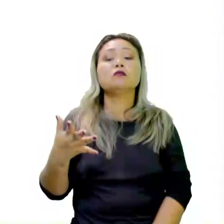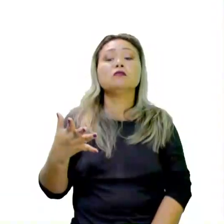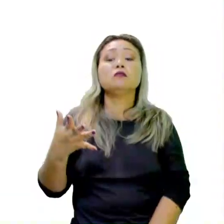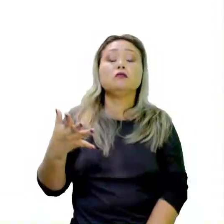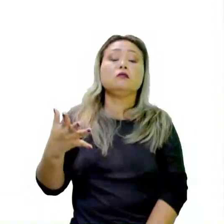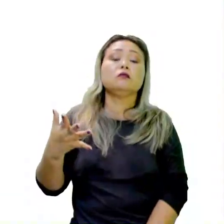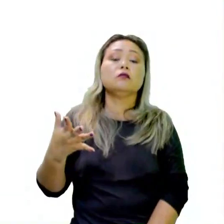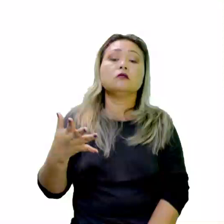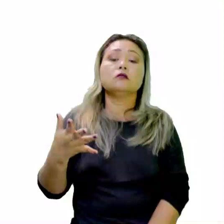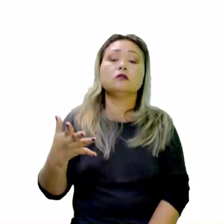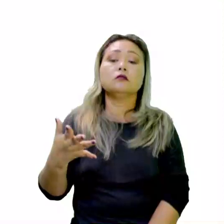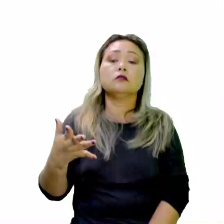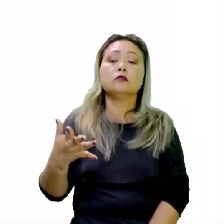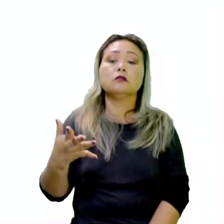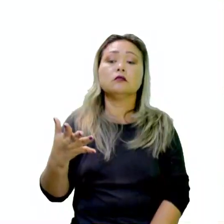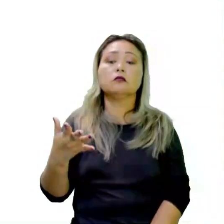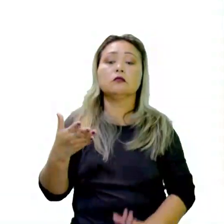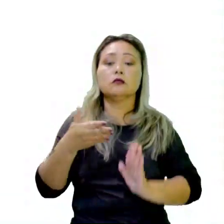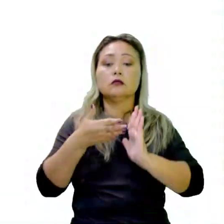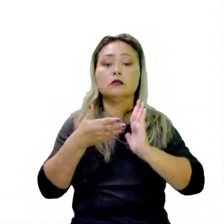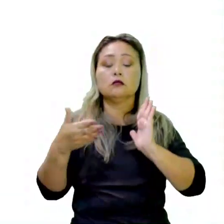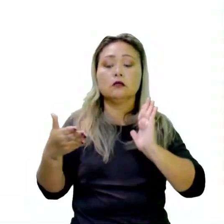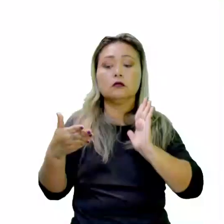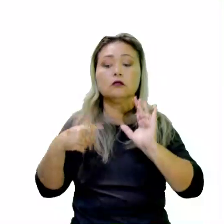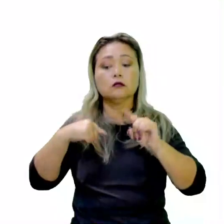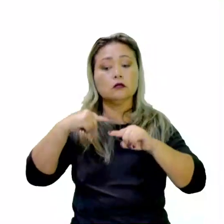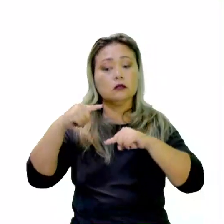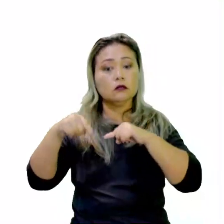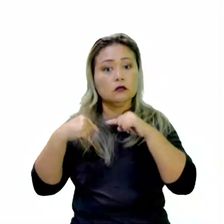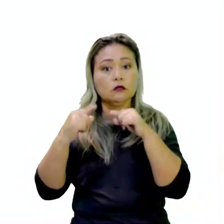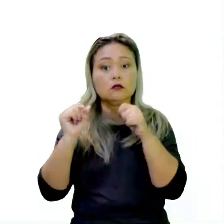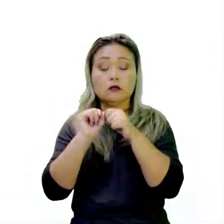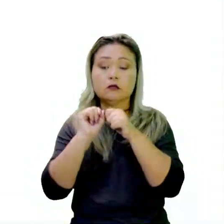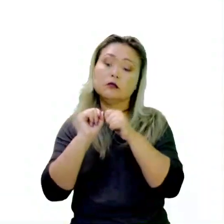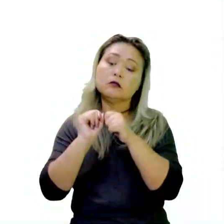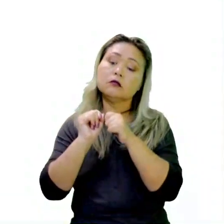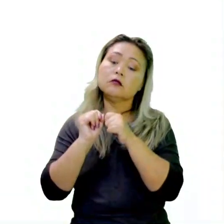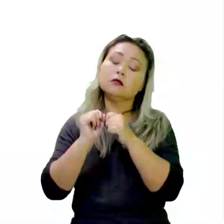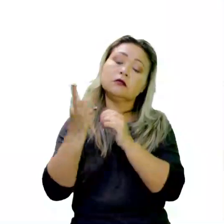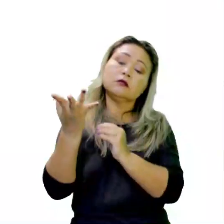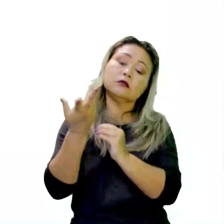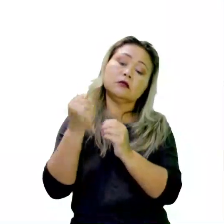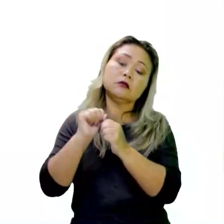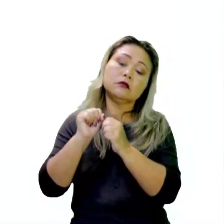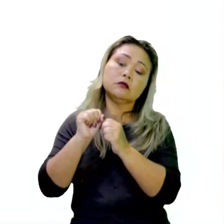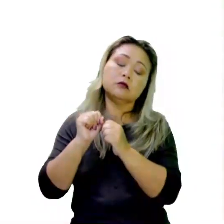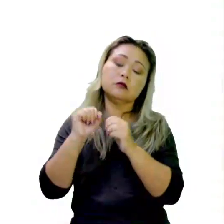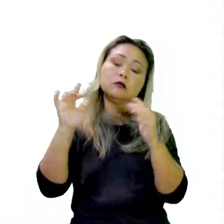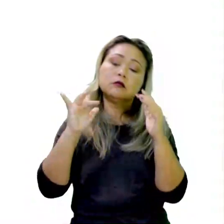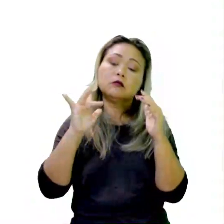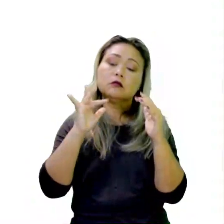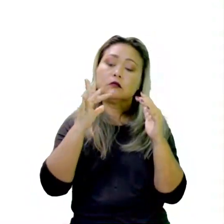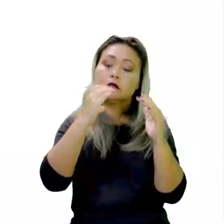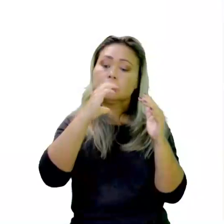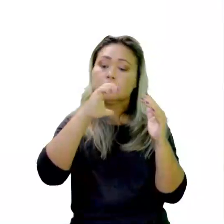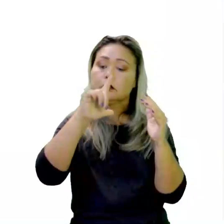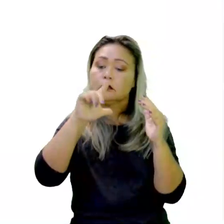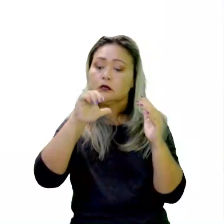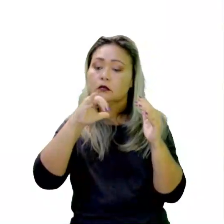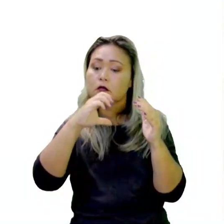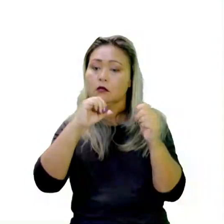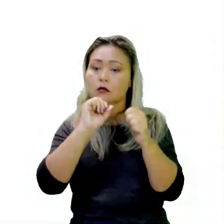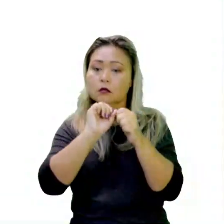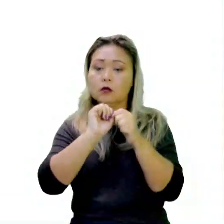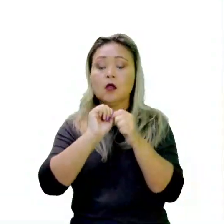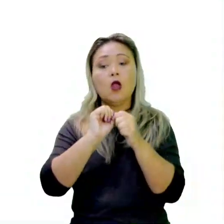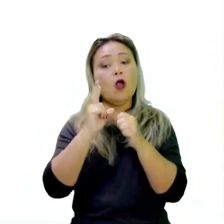um dos períodos aqui que busca, então, a arte clássica, né? Ou seja, novo, expressou, então, os valores de uma nova